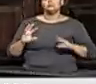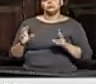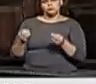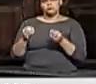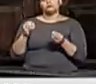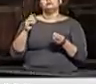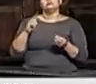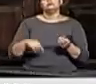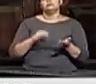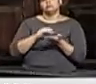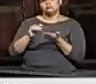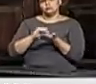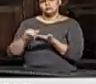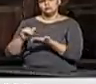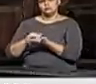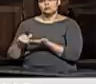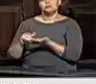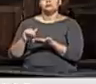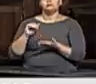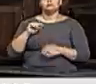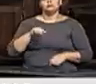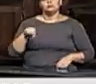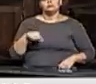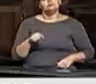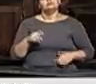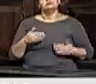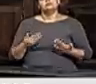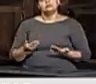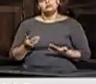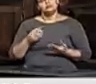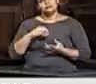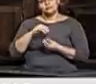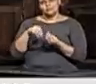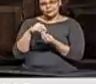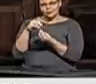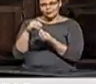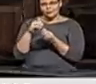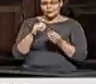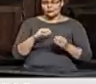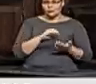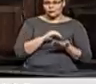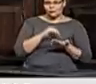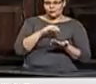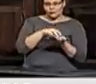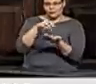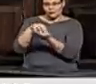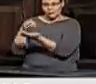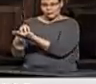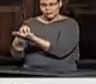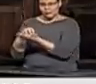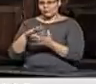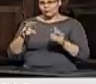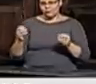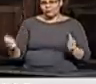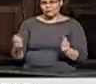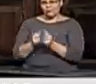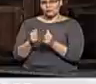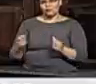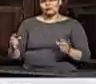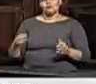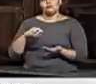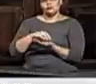as secretarias ficassem aglutinadas no prédio que era da Brahma, ali perto do